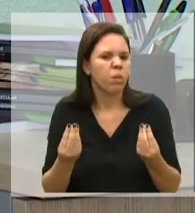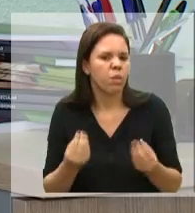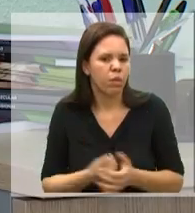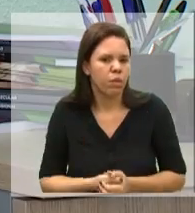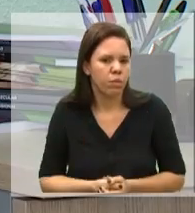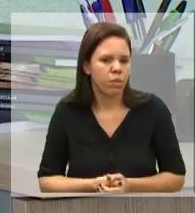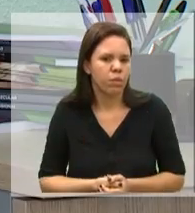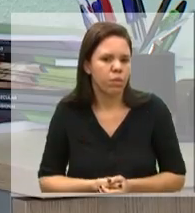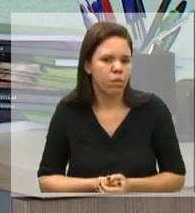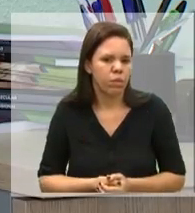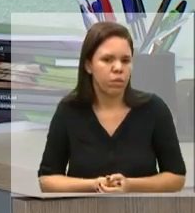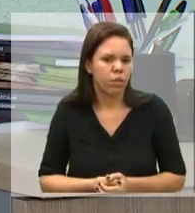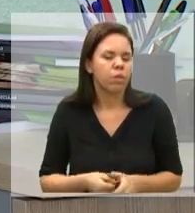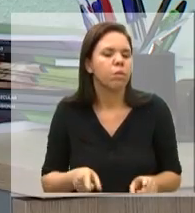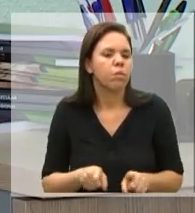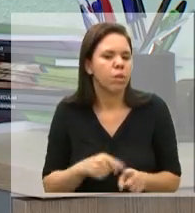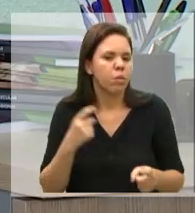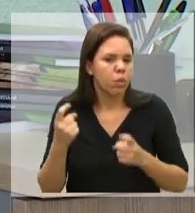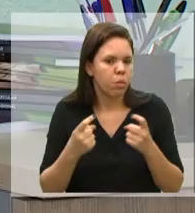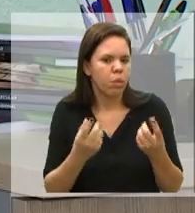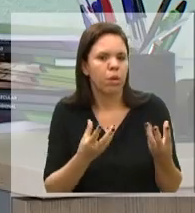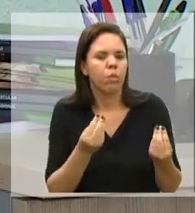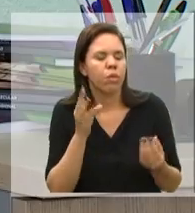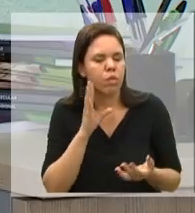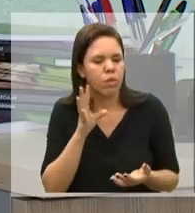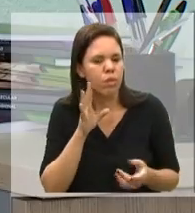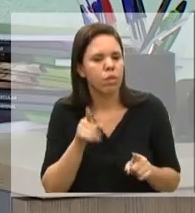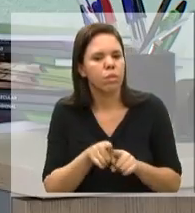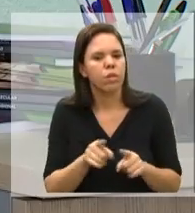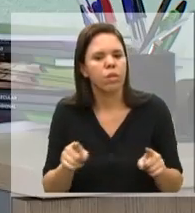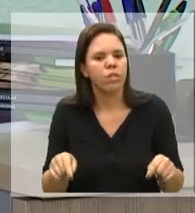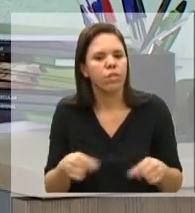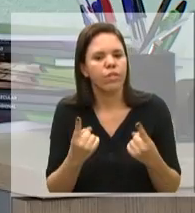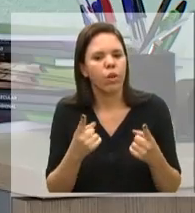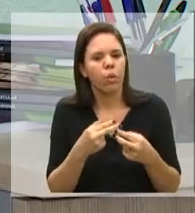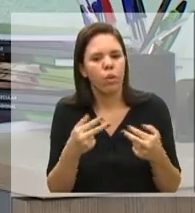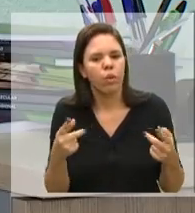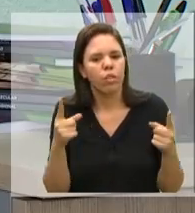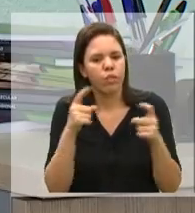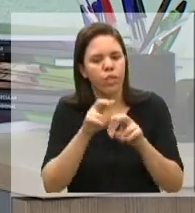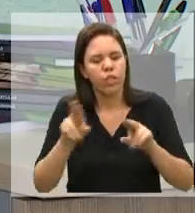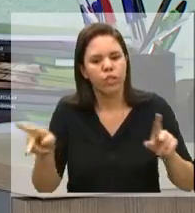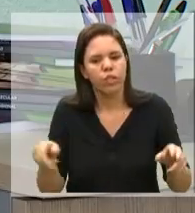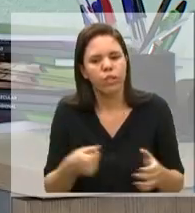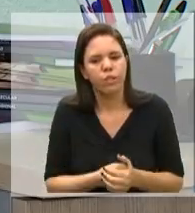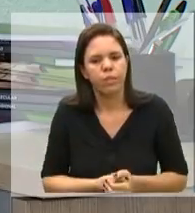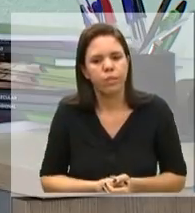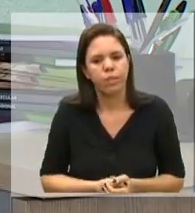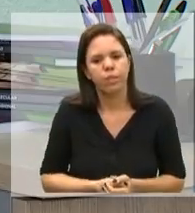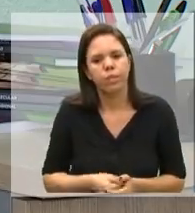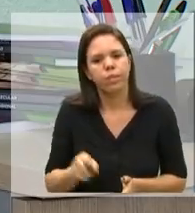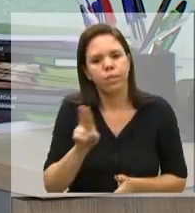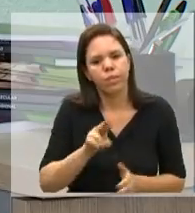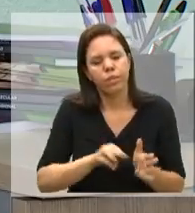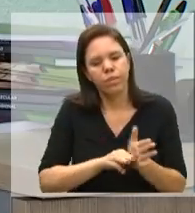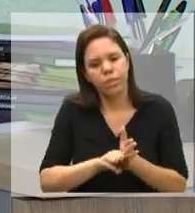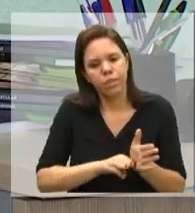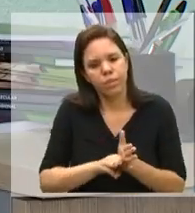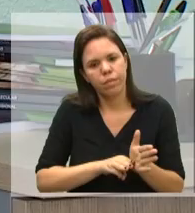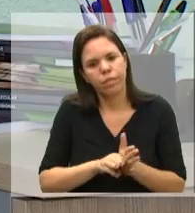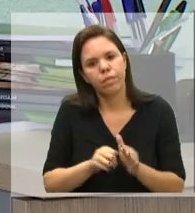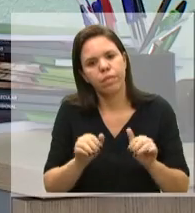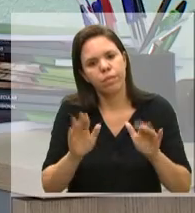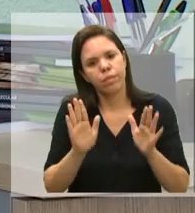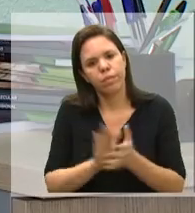né? E a preocupação é muito bacana porque desafia a gente a buscar coisas diferentes, fazer coisas diferentes, usar metodologias muito